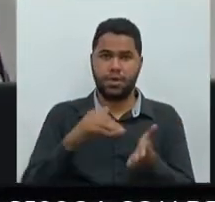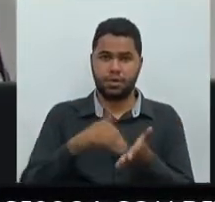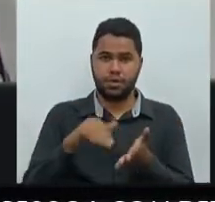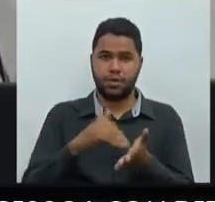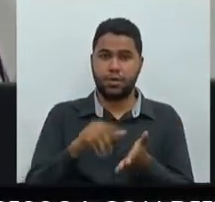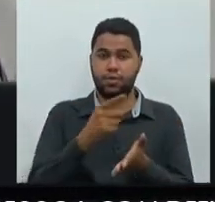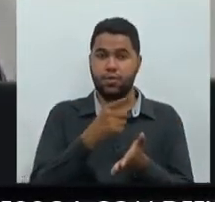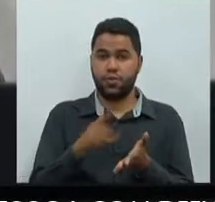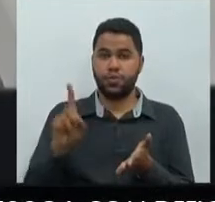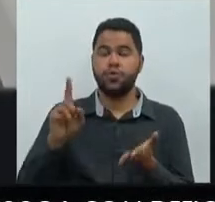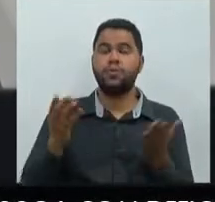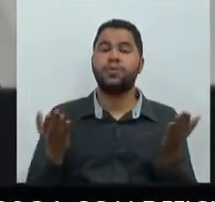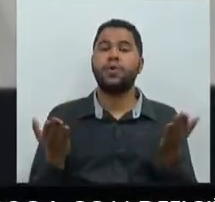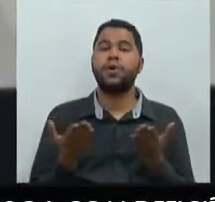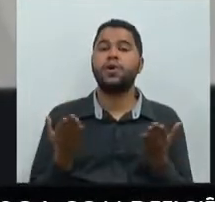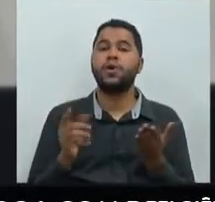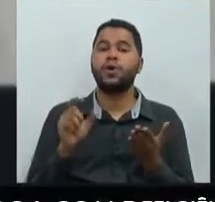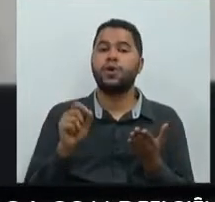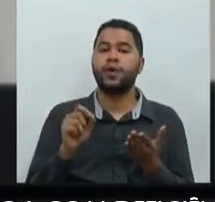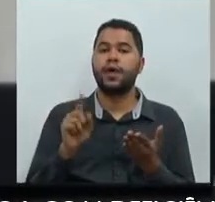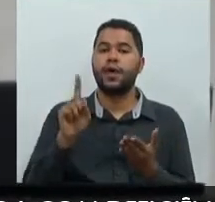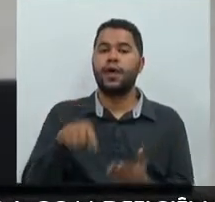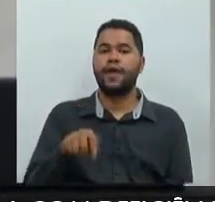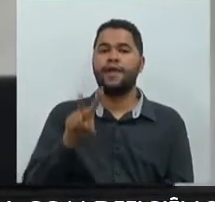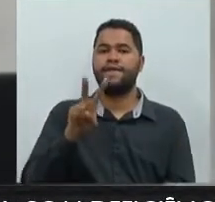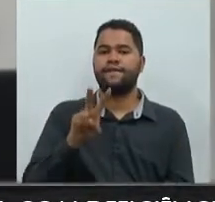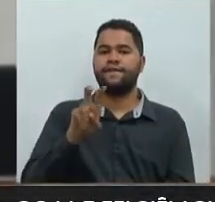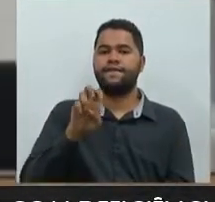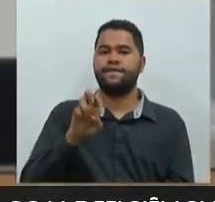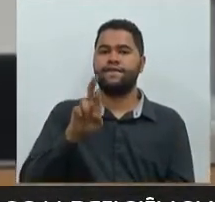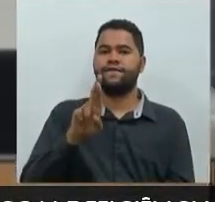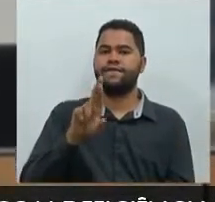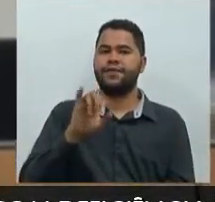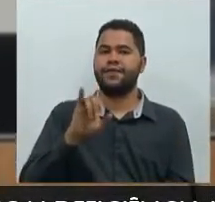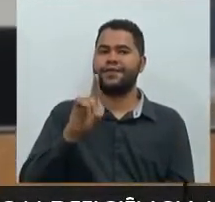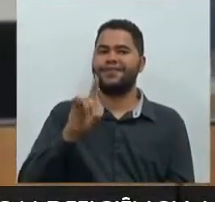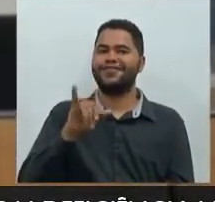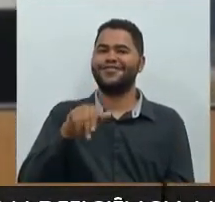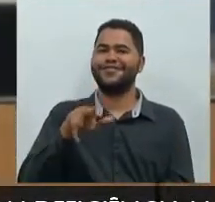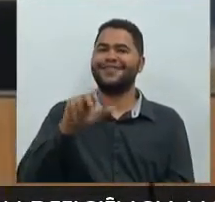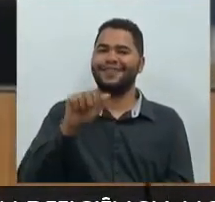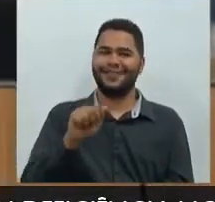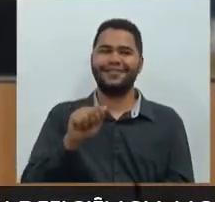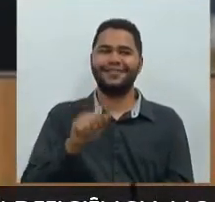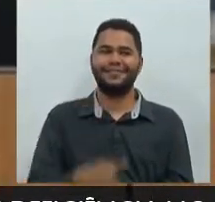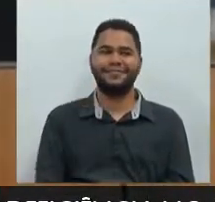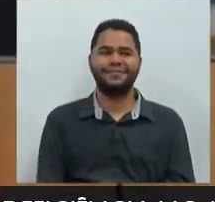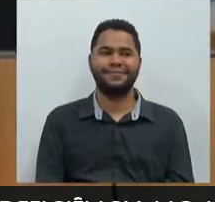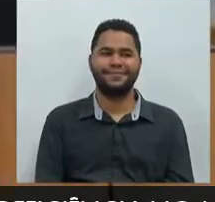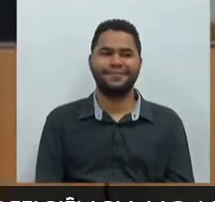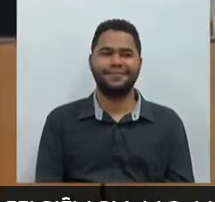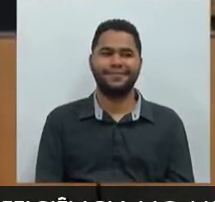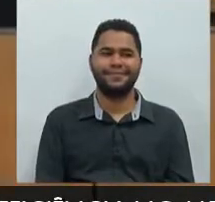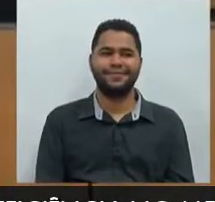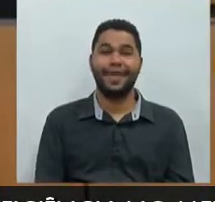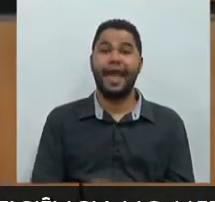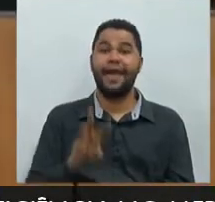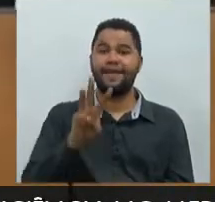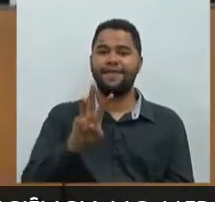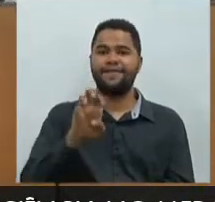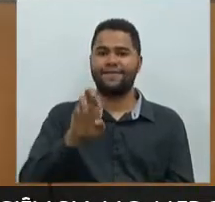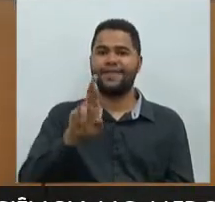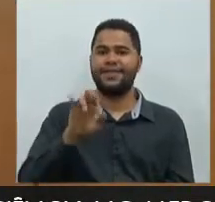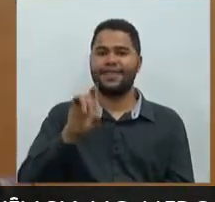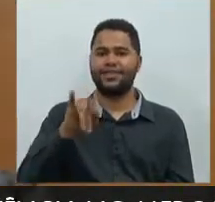por último. Vou passar aqui, então, para a Veridiana, que vai ter o microfone aqui à minha direita, da Escola Estadual Arão Reis, para ela